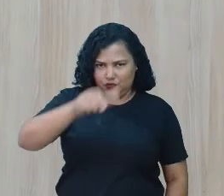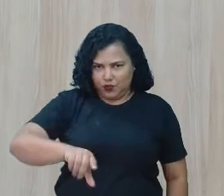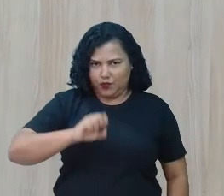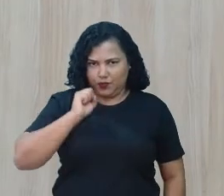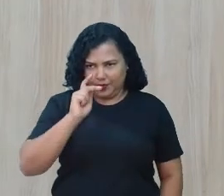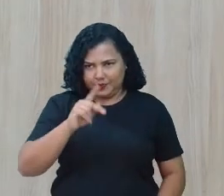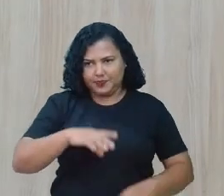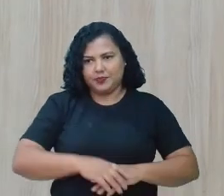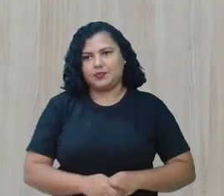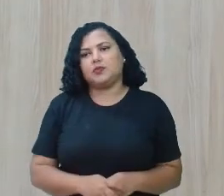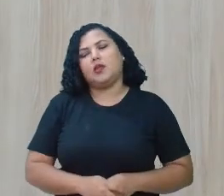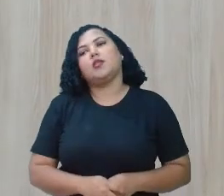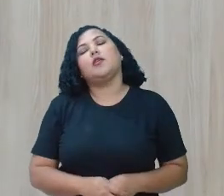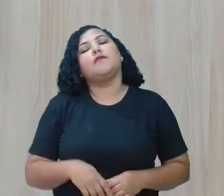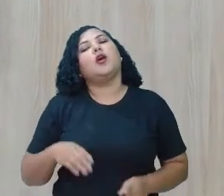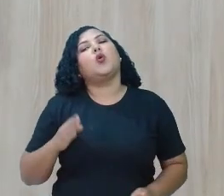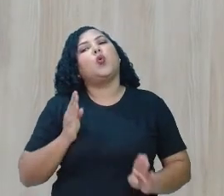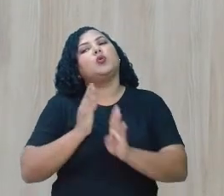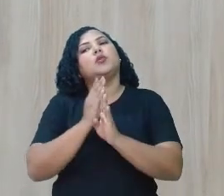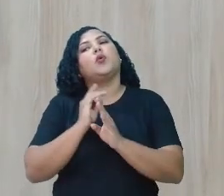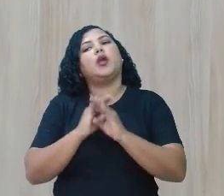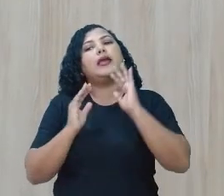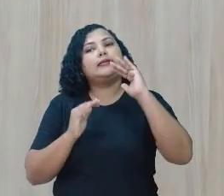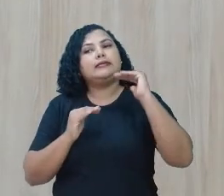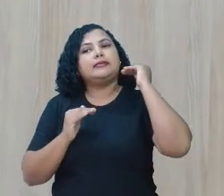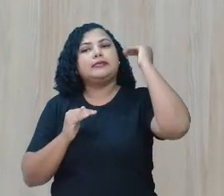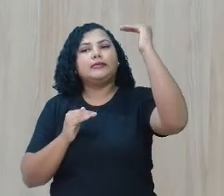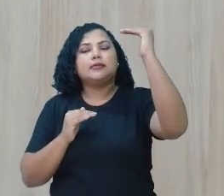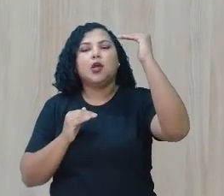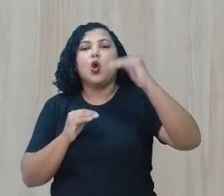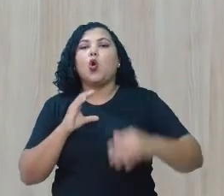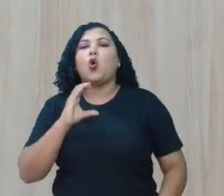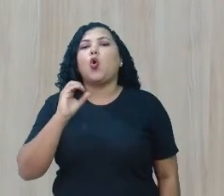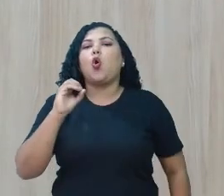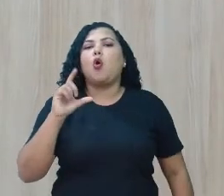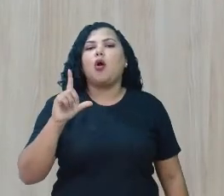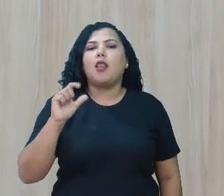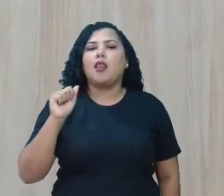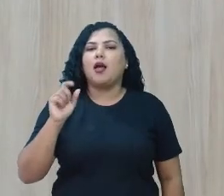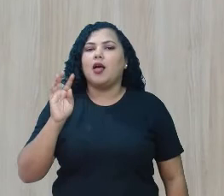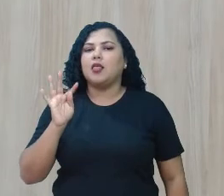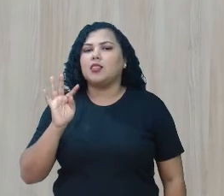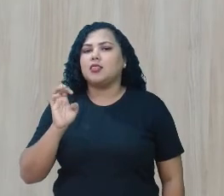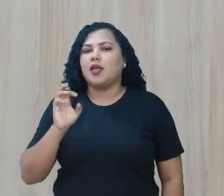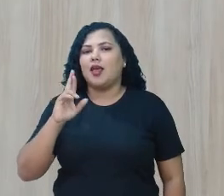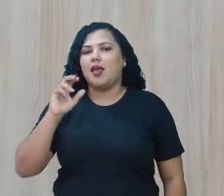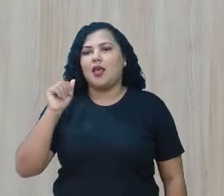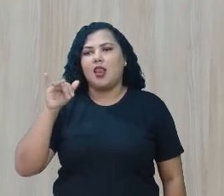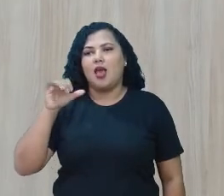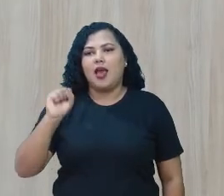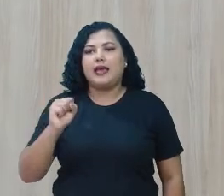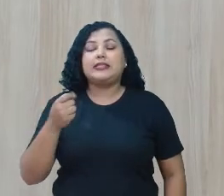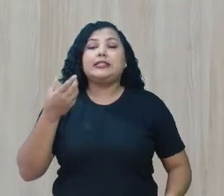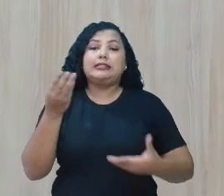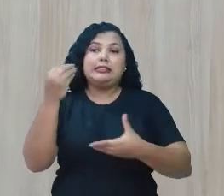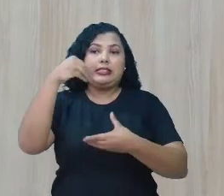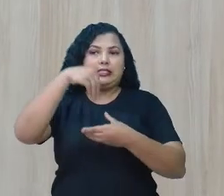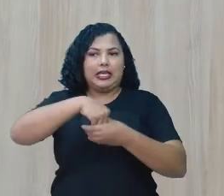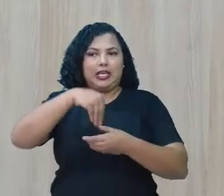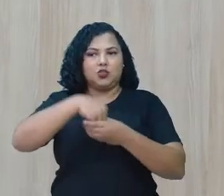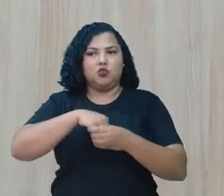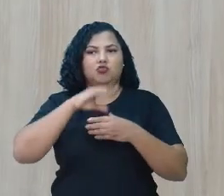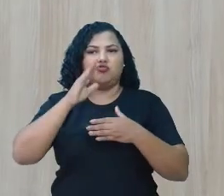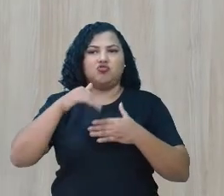beleza? E aí a gente vai encontrar, ó o nome lá em cima, a gente vai encontrar os ângulos colaterais internos. Então pode notar que eu